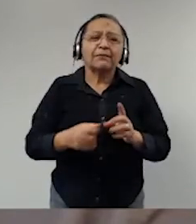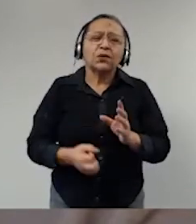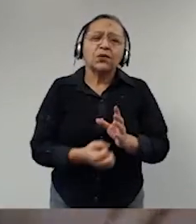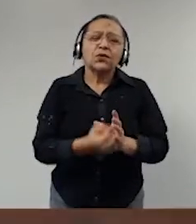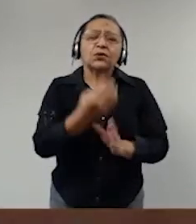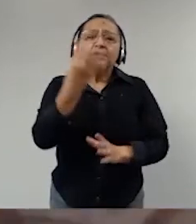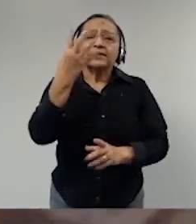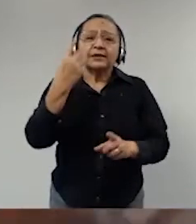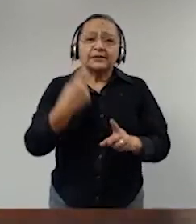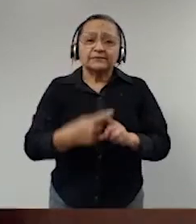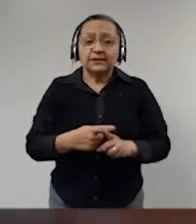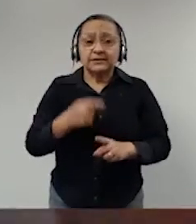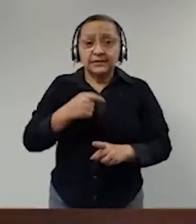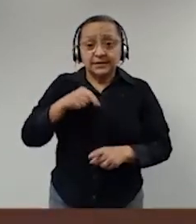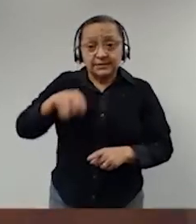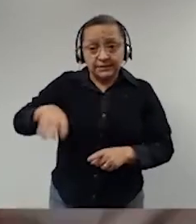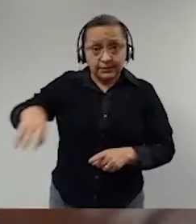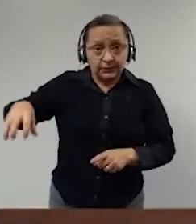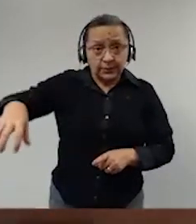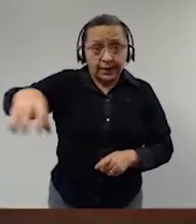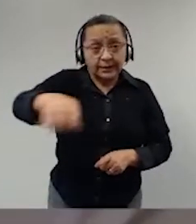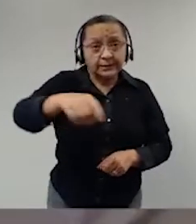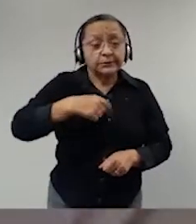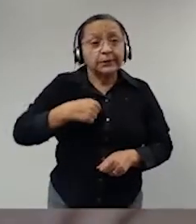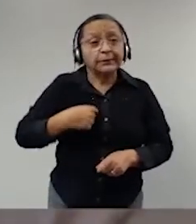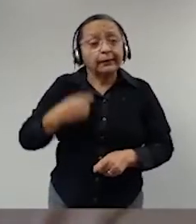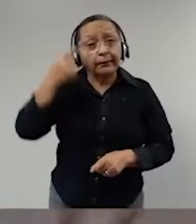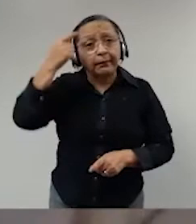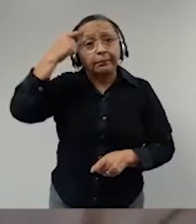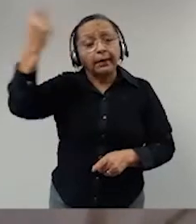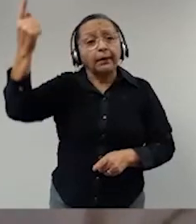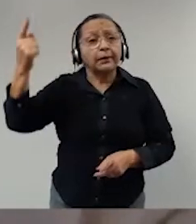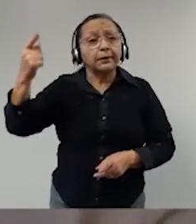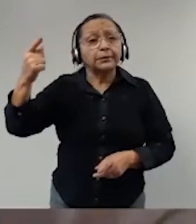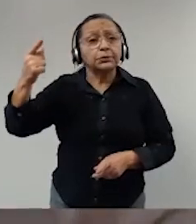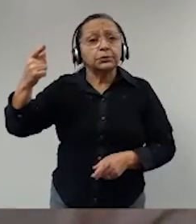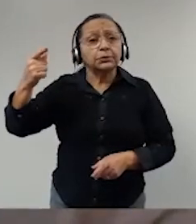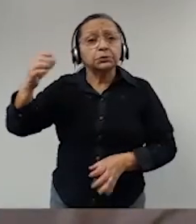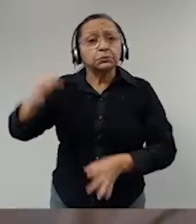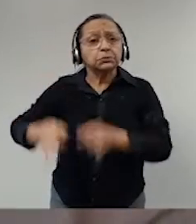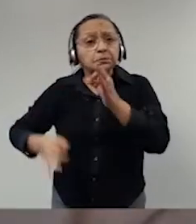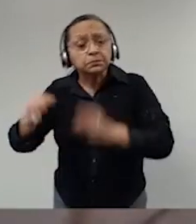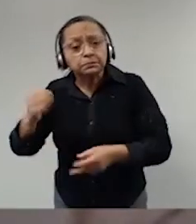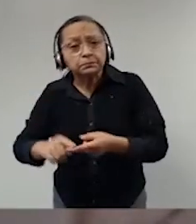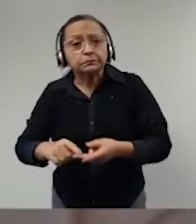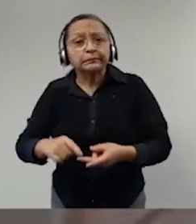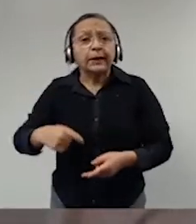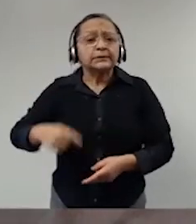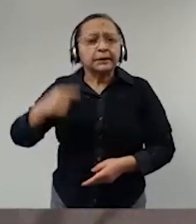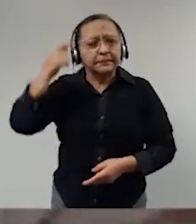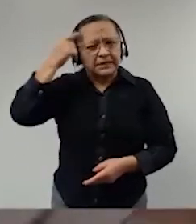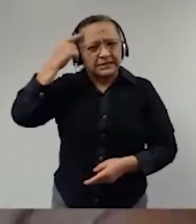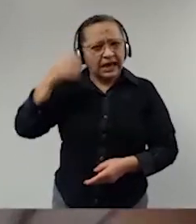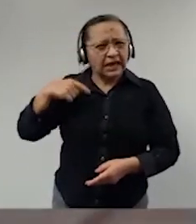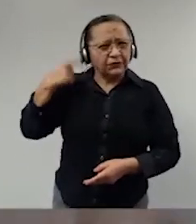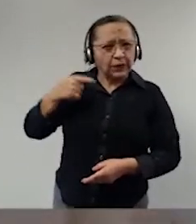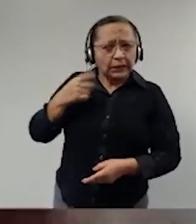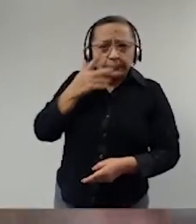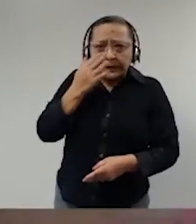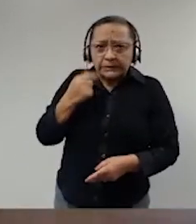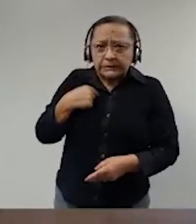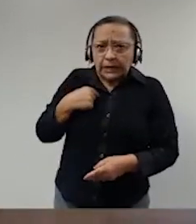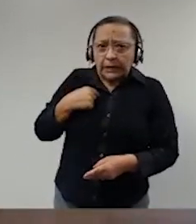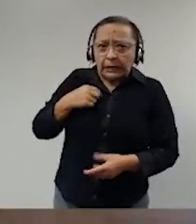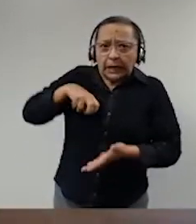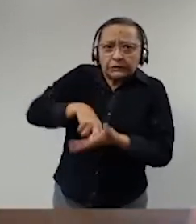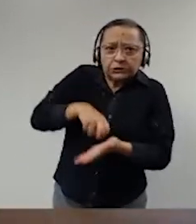a ideia de justiça, a ideia de jurídico, a ideia de advogado, sempre remete a uma punição, porque a estrutura jurídica